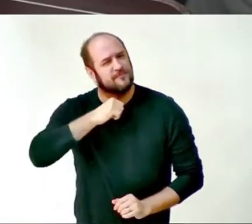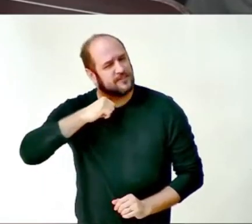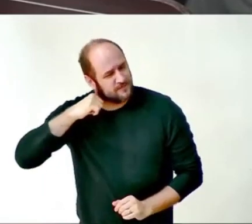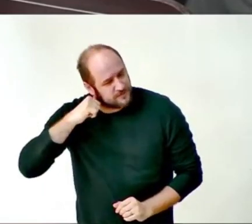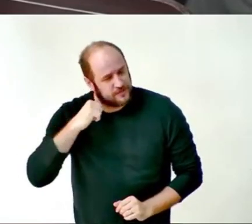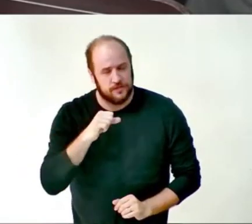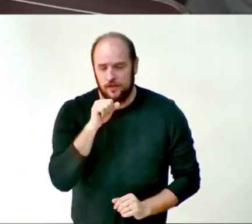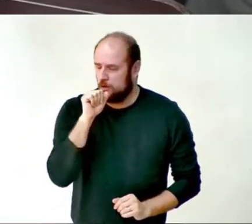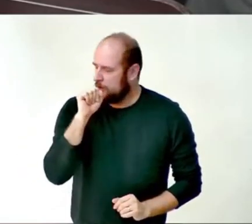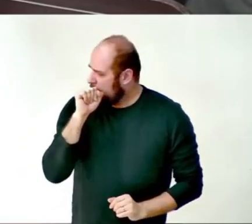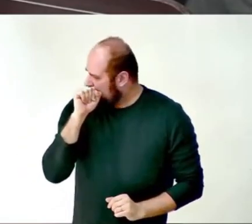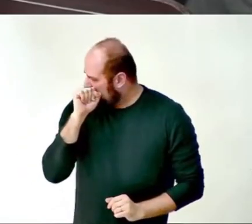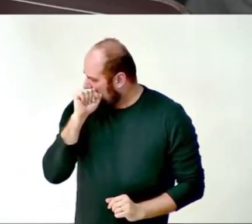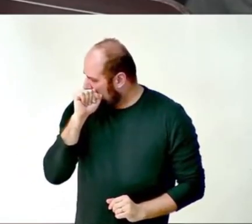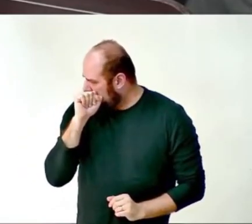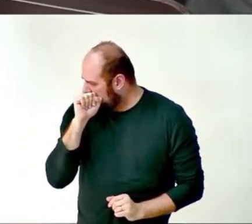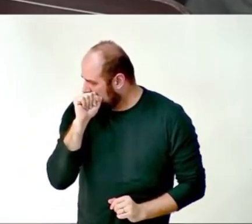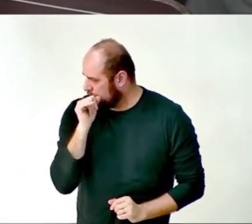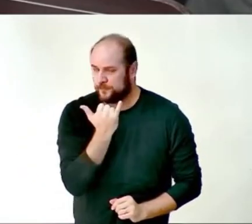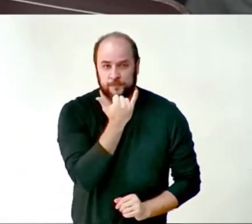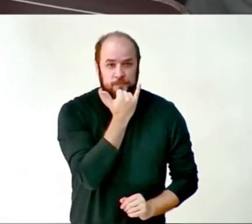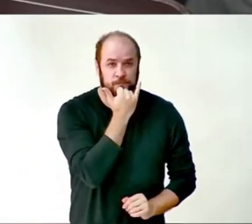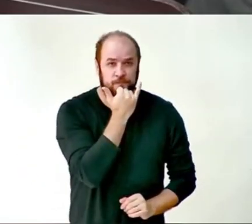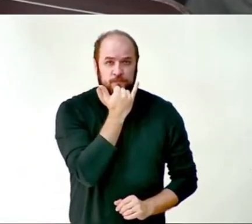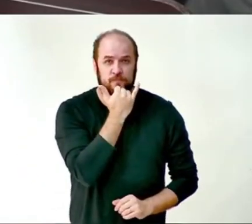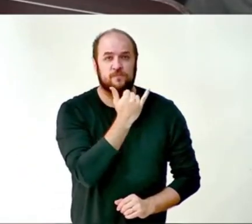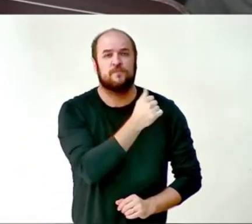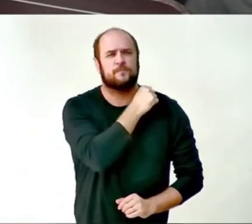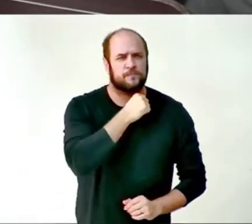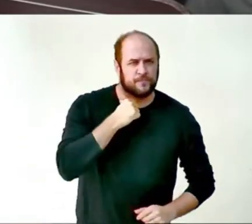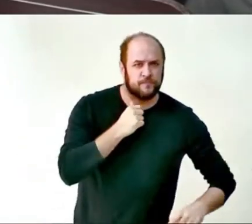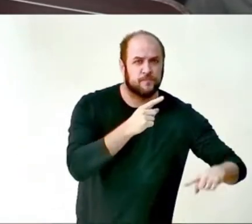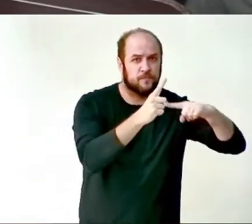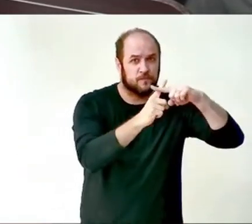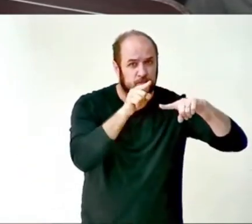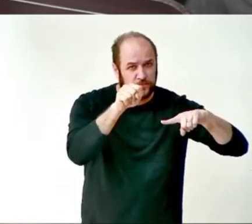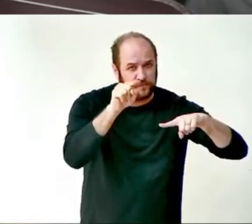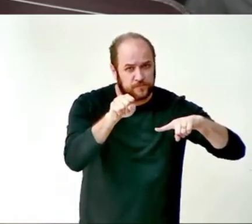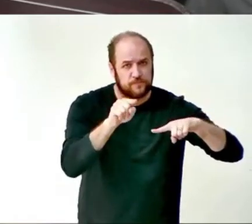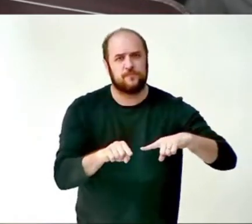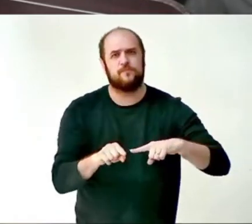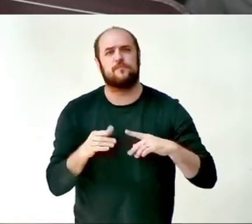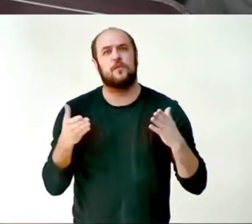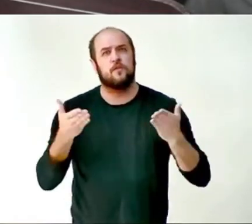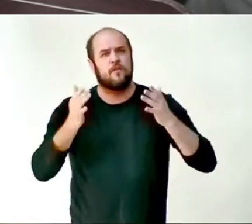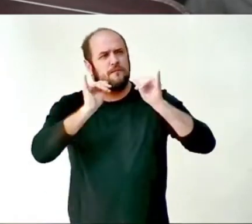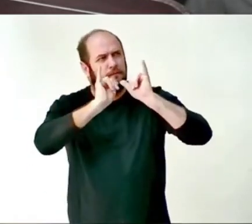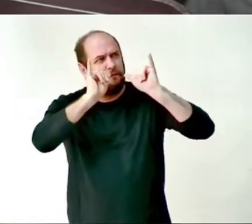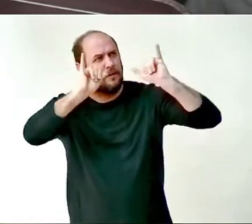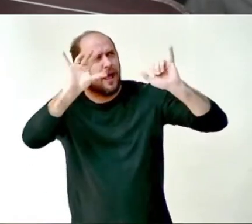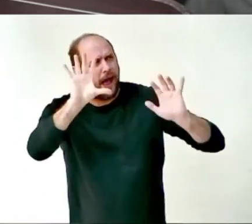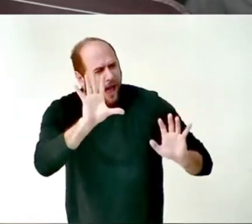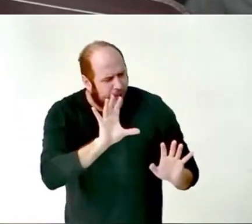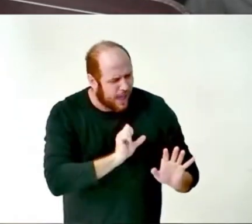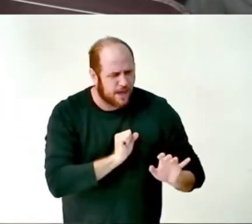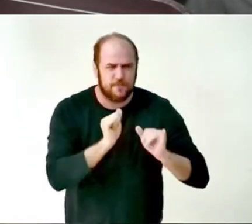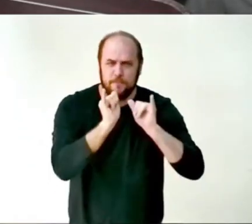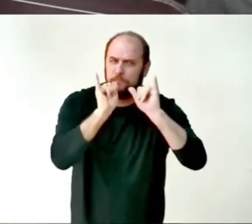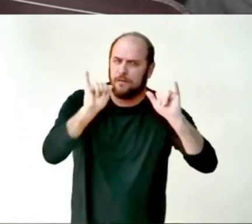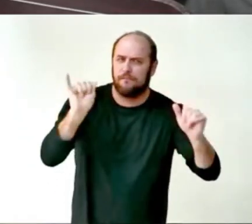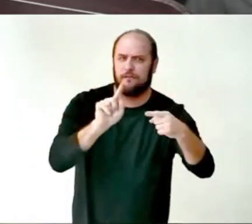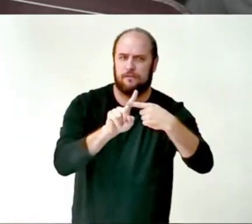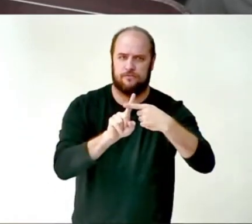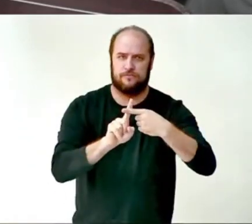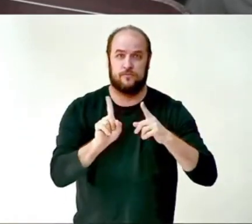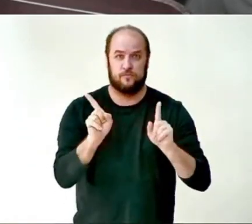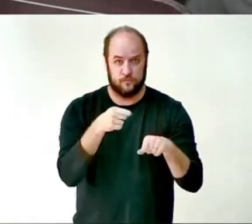por você, a cruz por você. Por isso nós cantamos que amamos a mensagem da cruz. E por isso uma